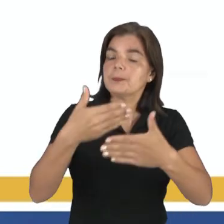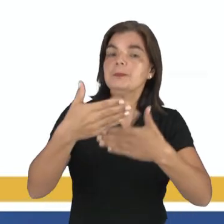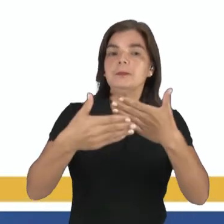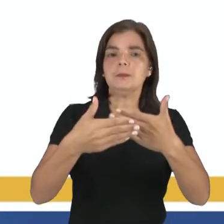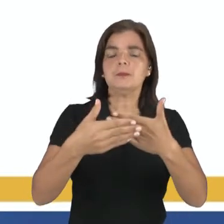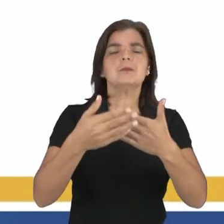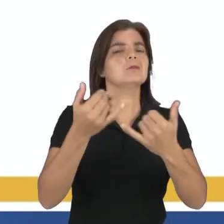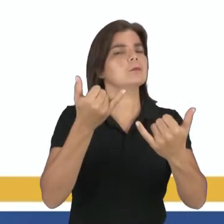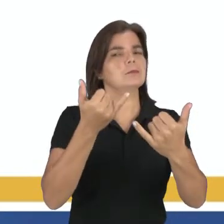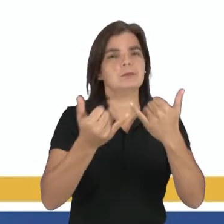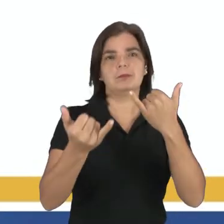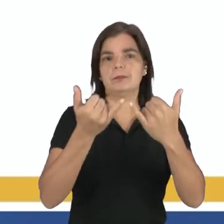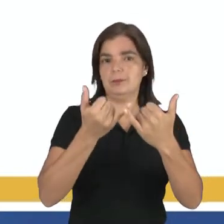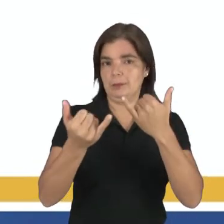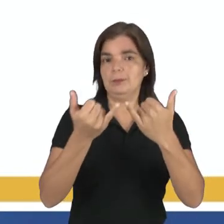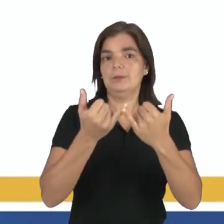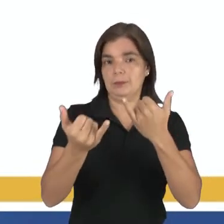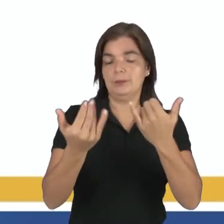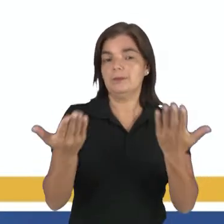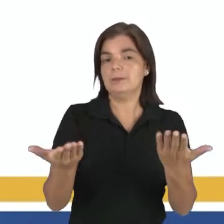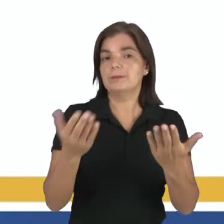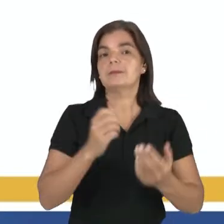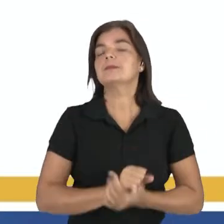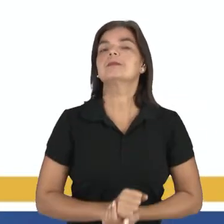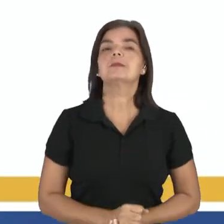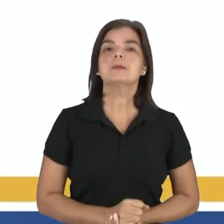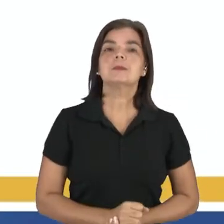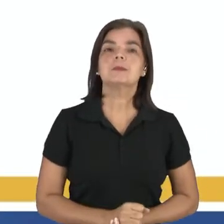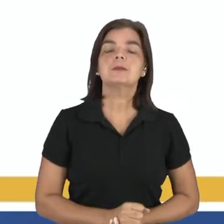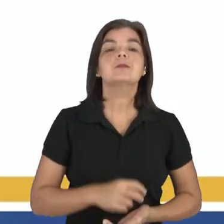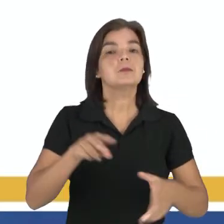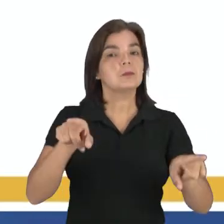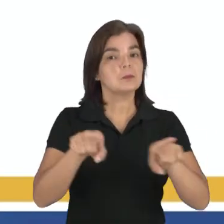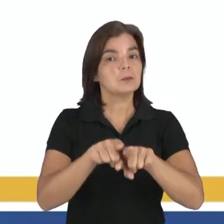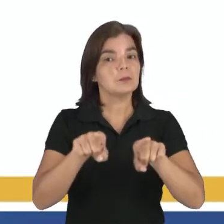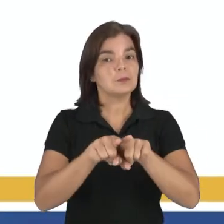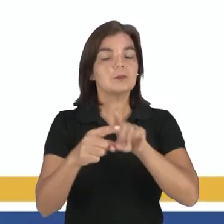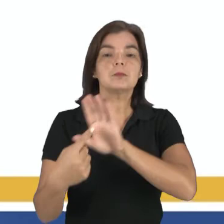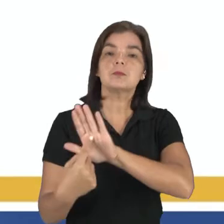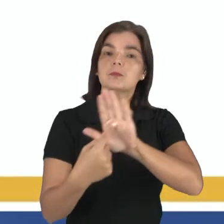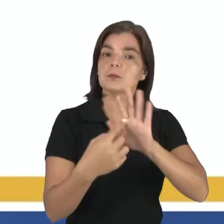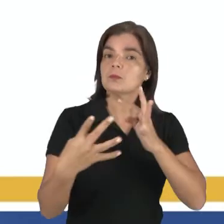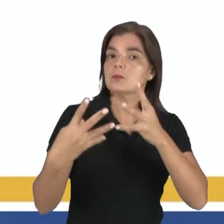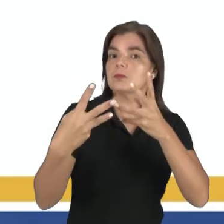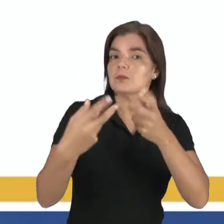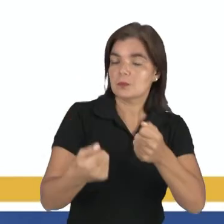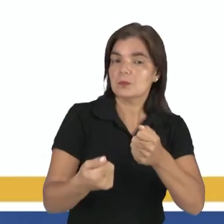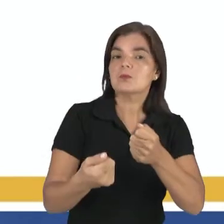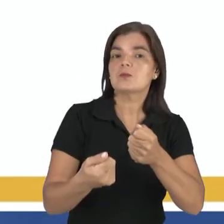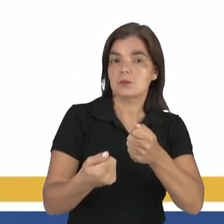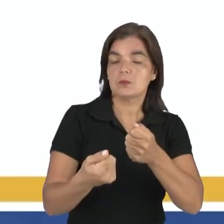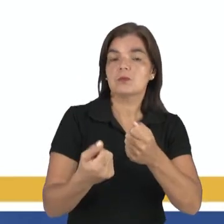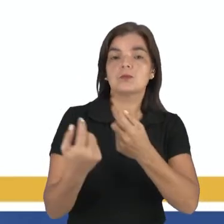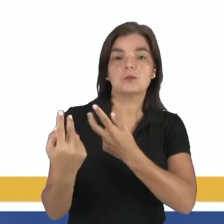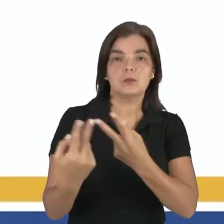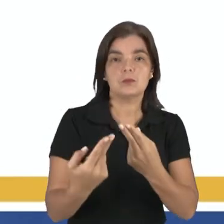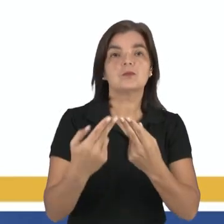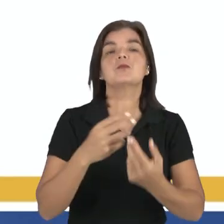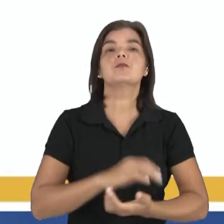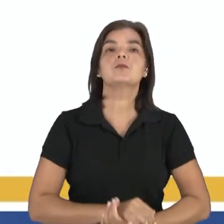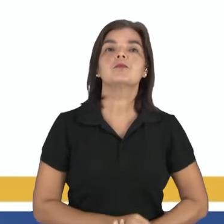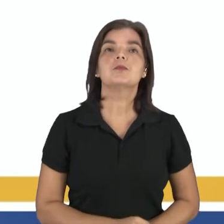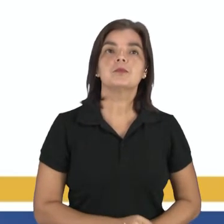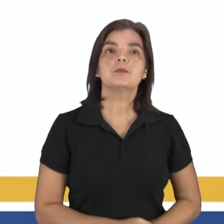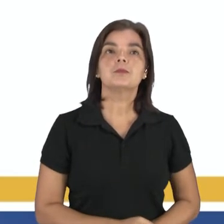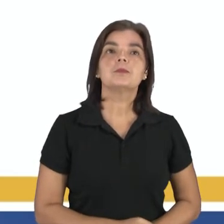embrionário deles é muito parecido, é muito semelhante. Isso também demonstra que todos eles vieram de um ancestral comum.